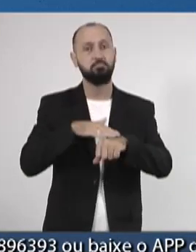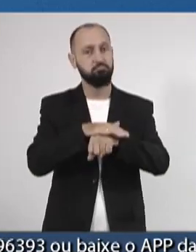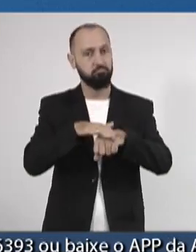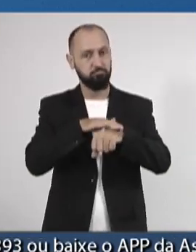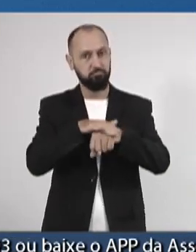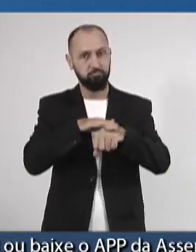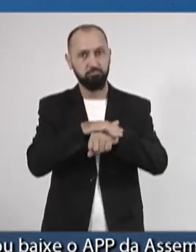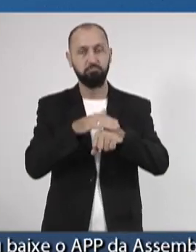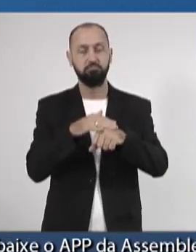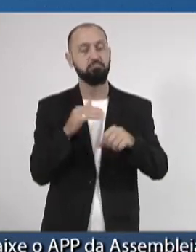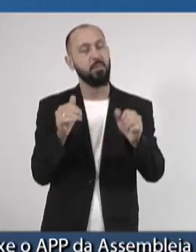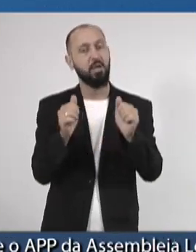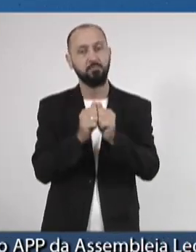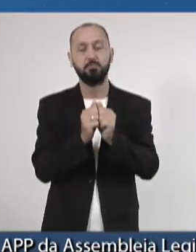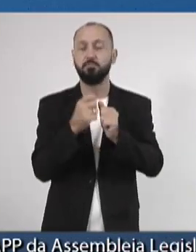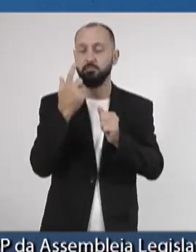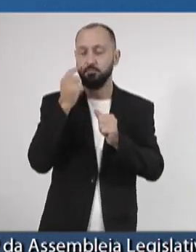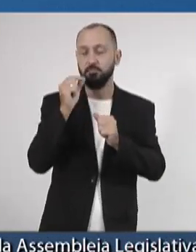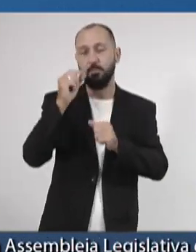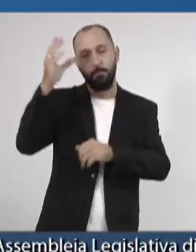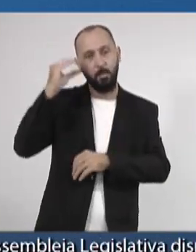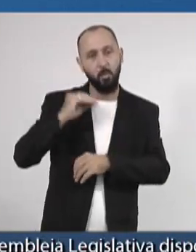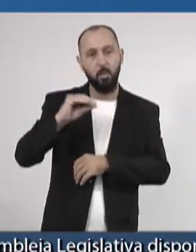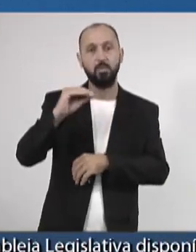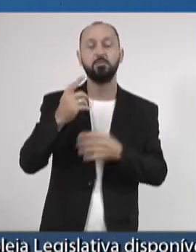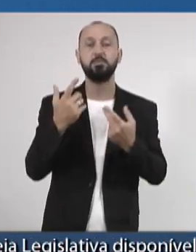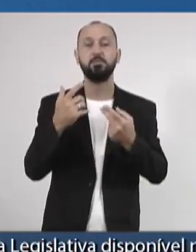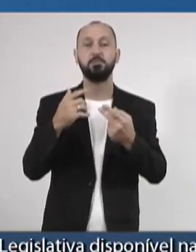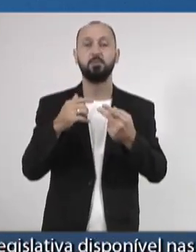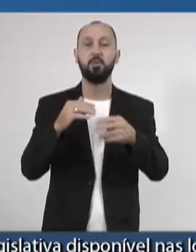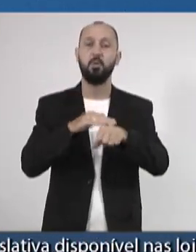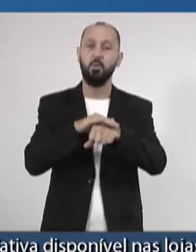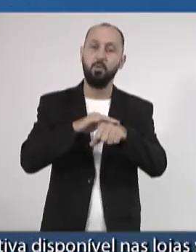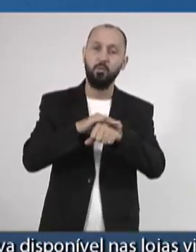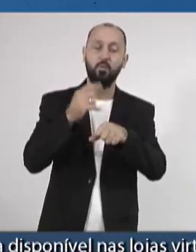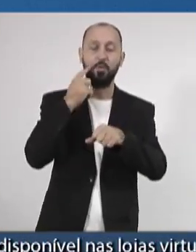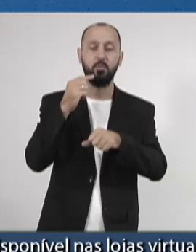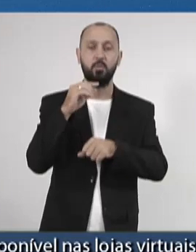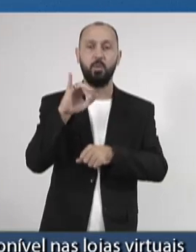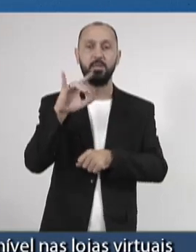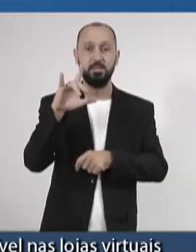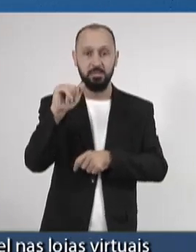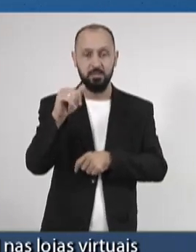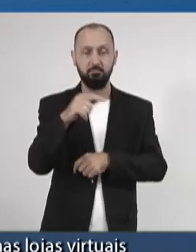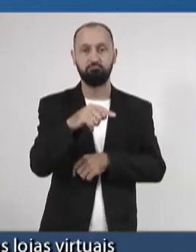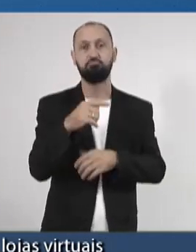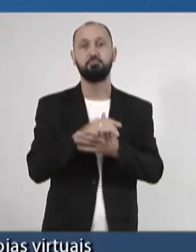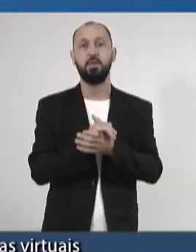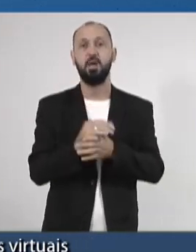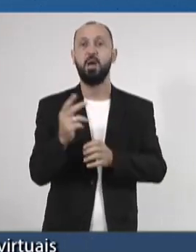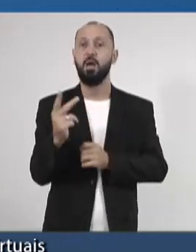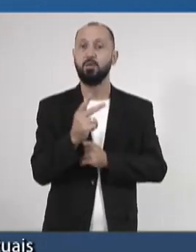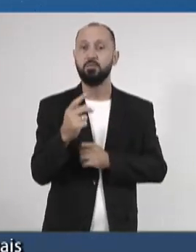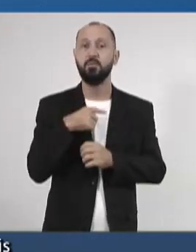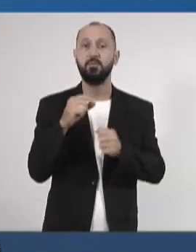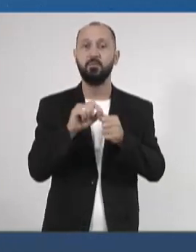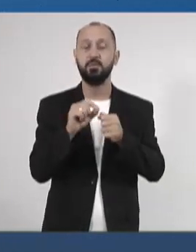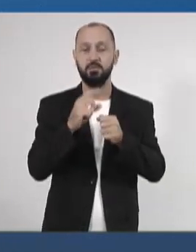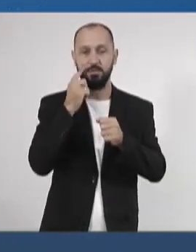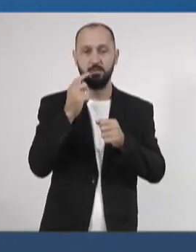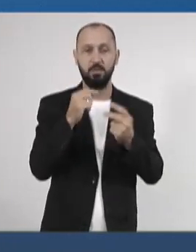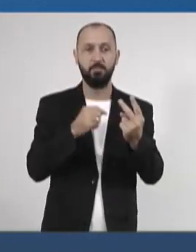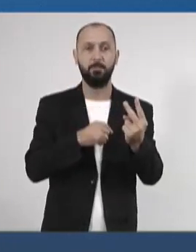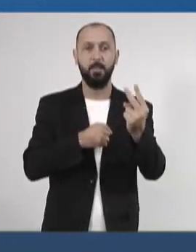conversa com a Rose, gostei muito da conversa com a ministra Cida, e elas duas devem fazer uma